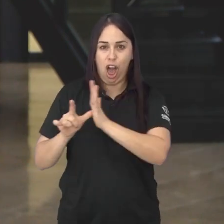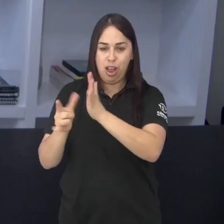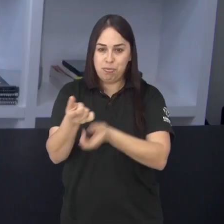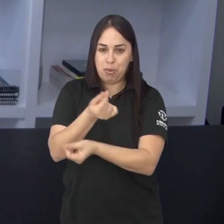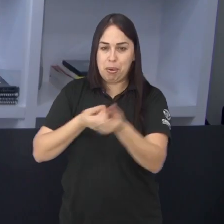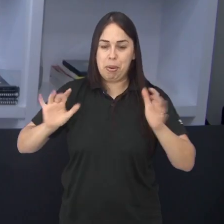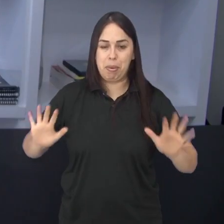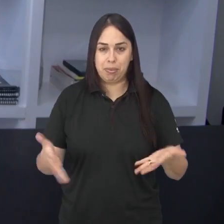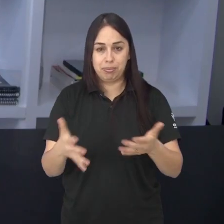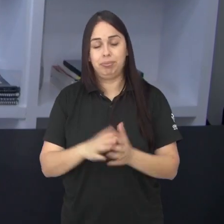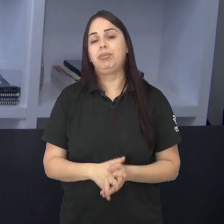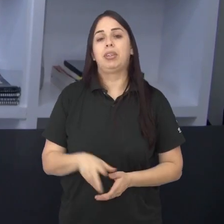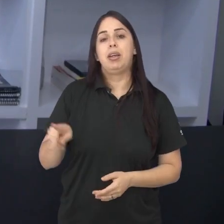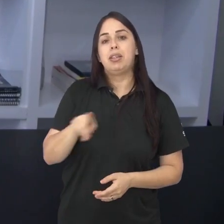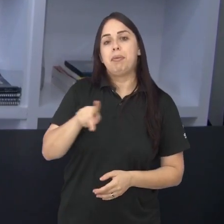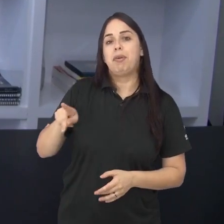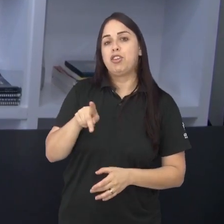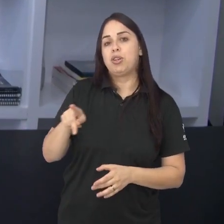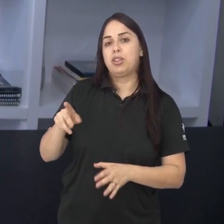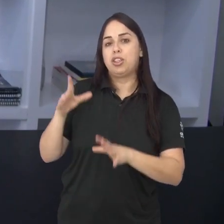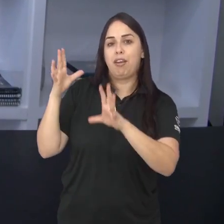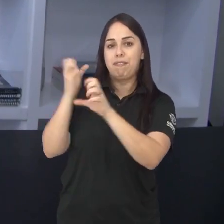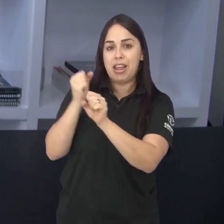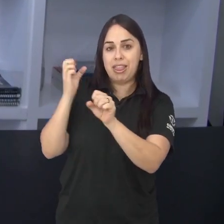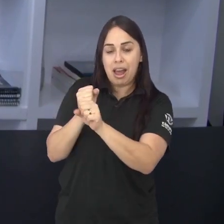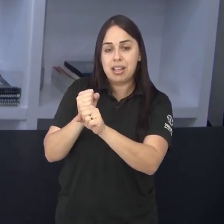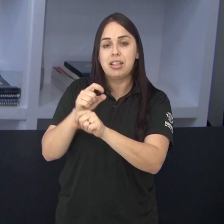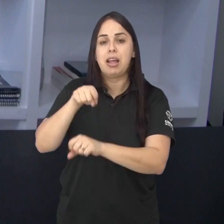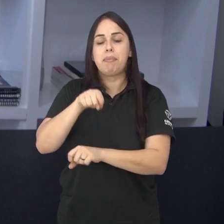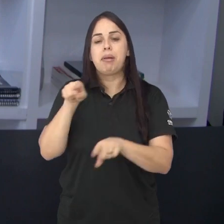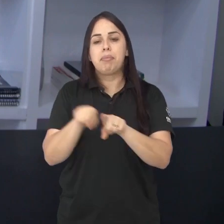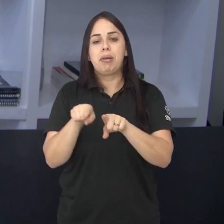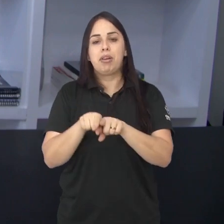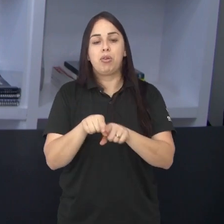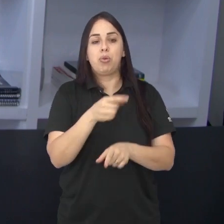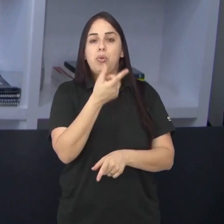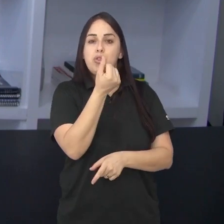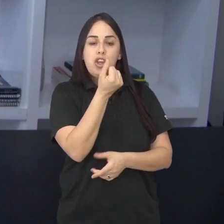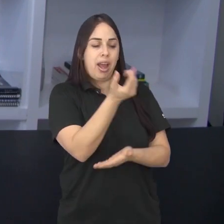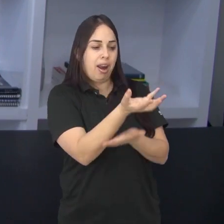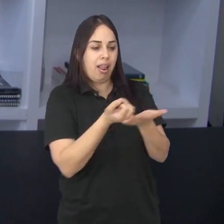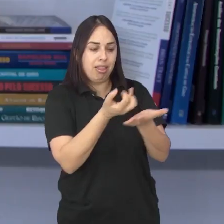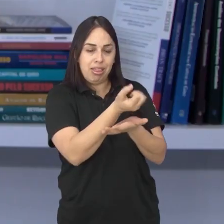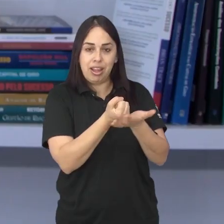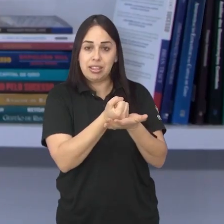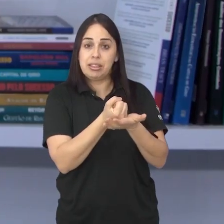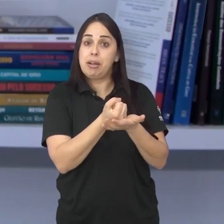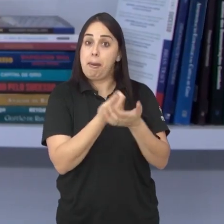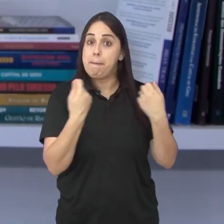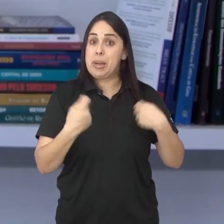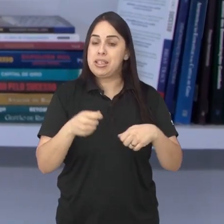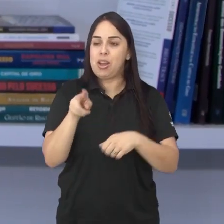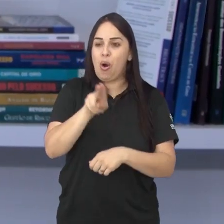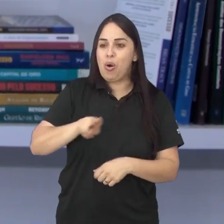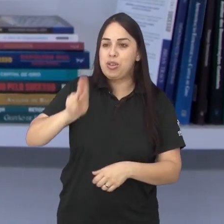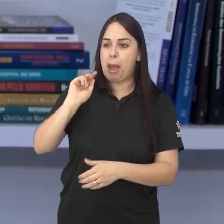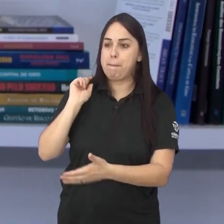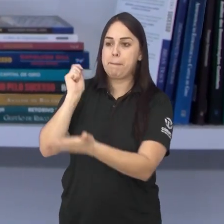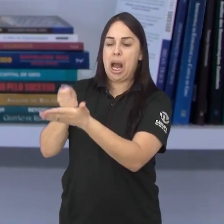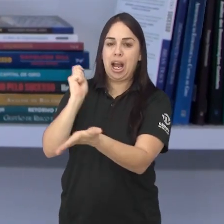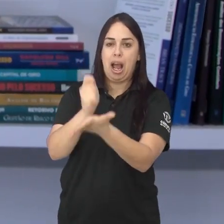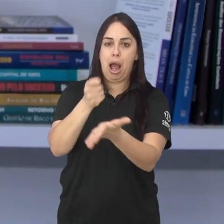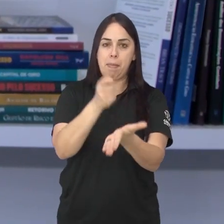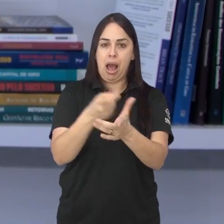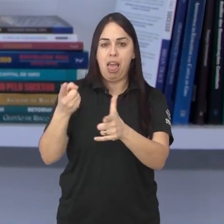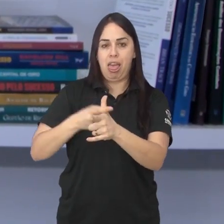cidade. Para este professor de finanças, o dinheiro sacado do FGTS aniversário deve ser usado para quitar